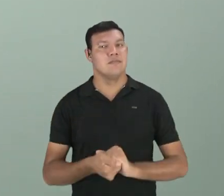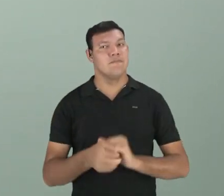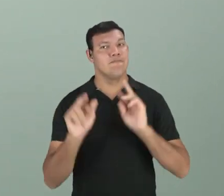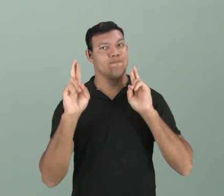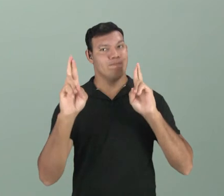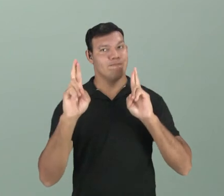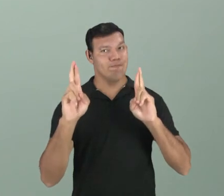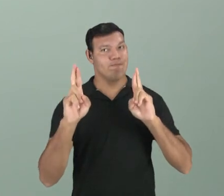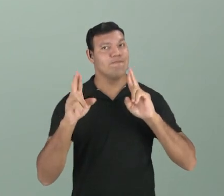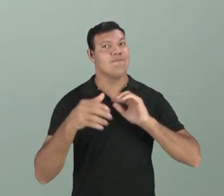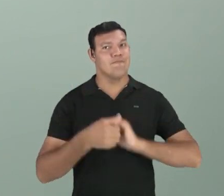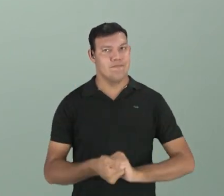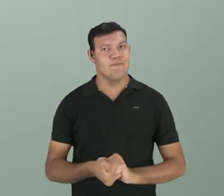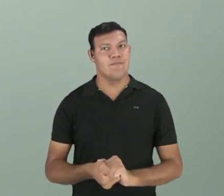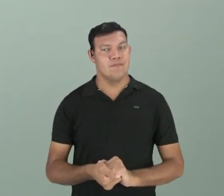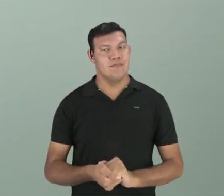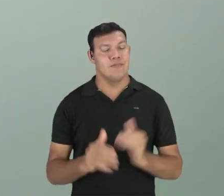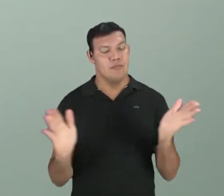ter